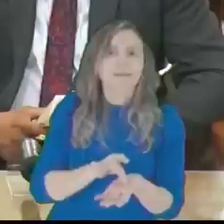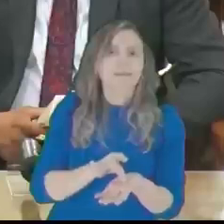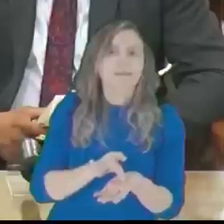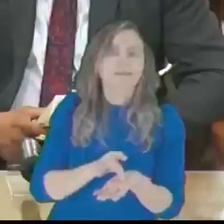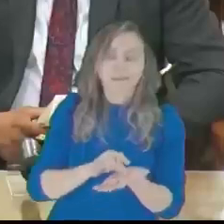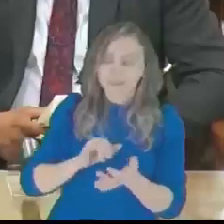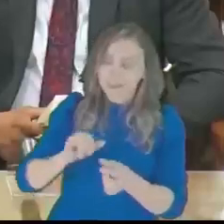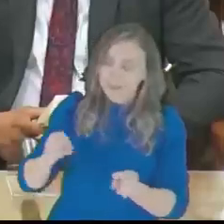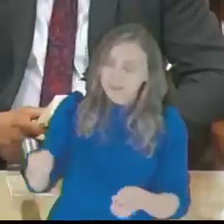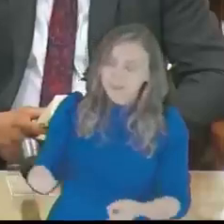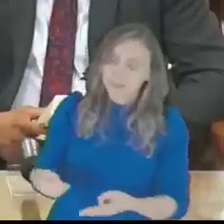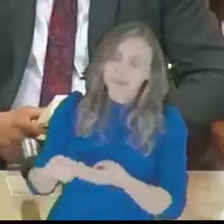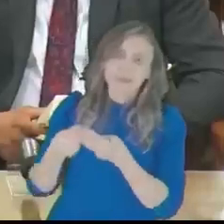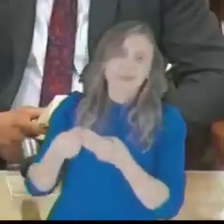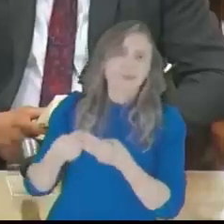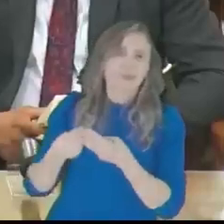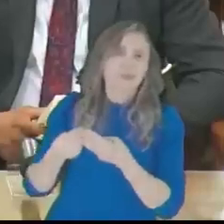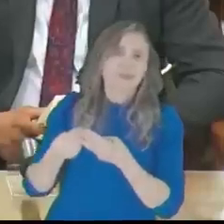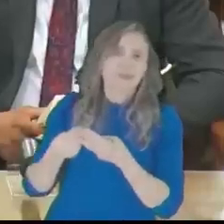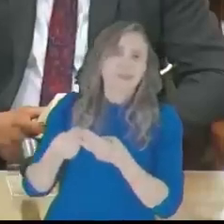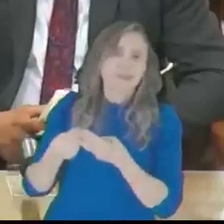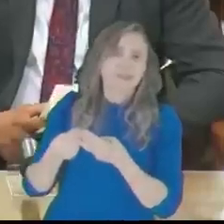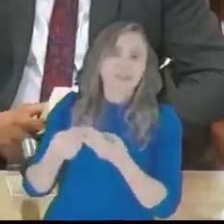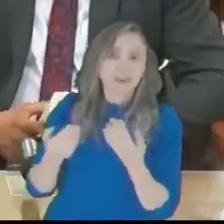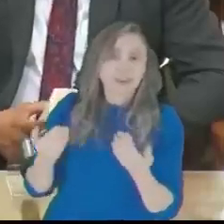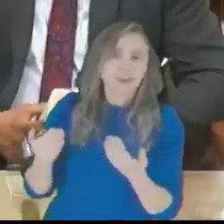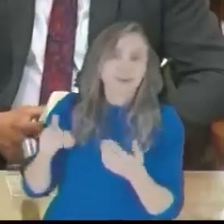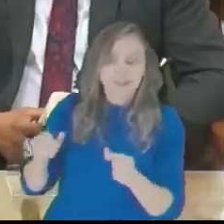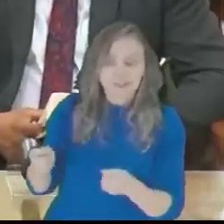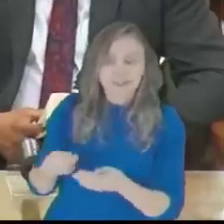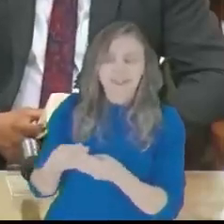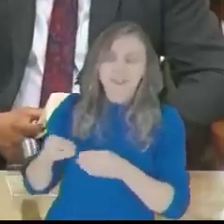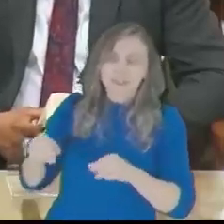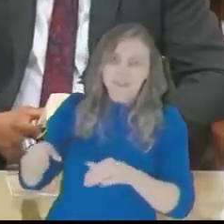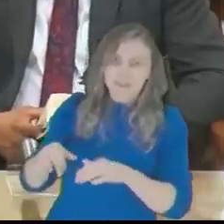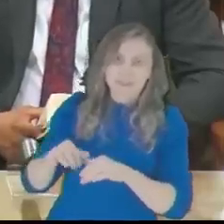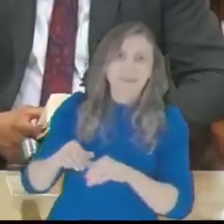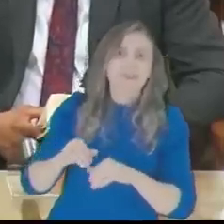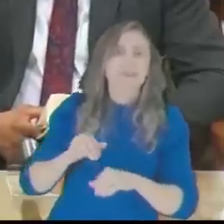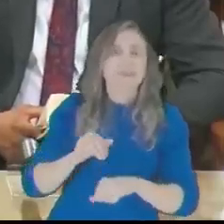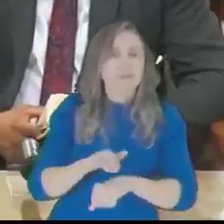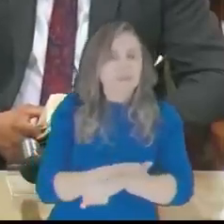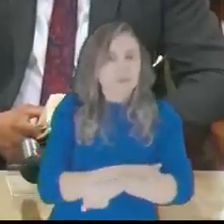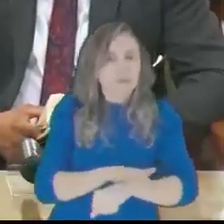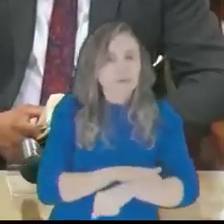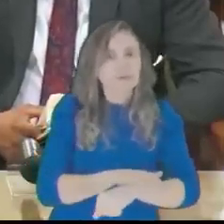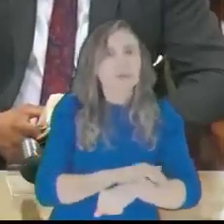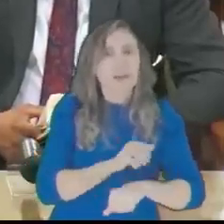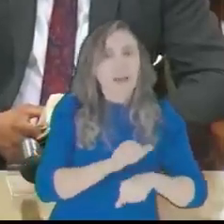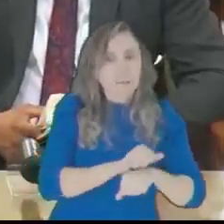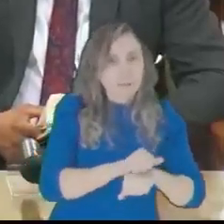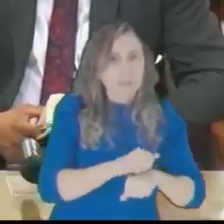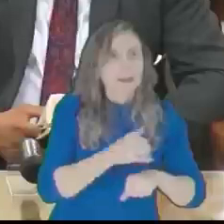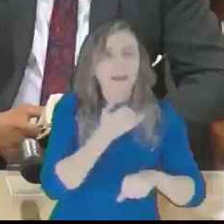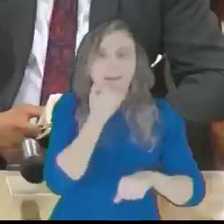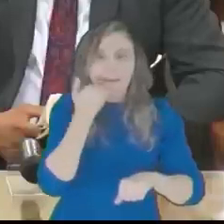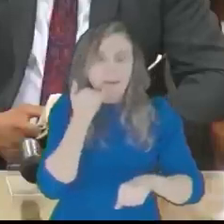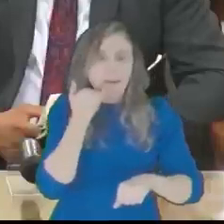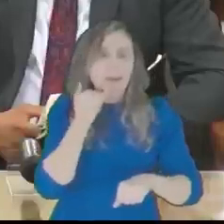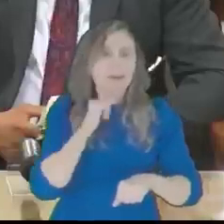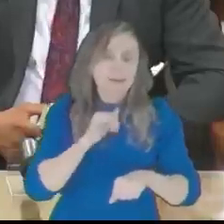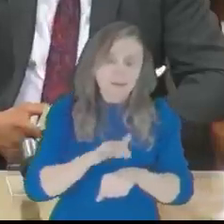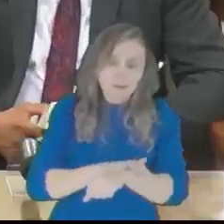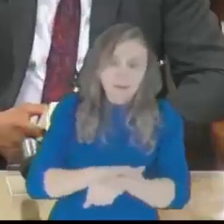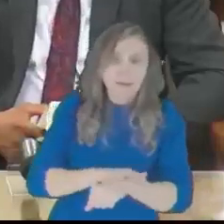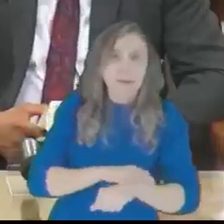Abraão gerou Isaac, Isaac gerou Jacó, Jacó gerou os 12 patriarcas, e saiu gerando, e gerou essa geração que está aí até